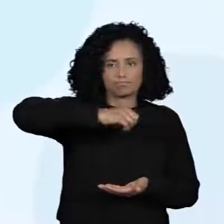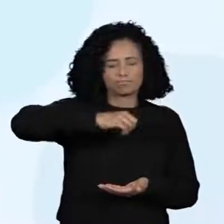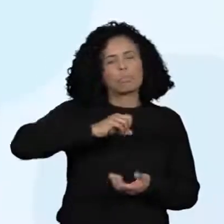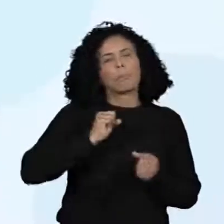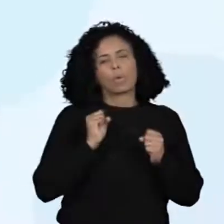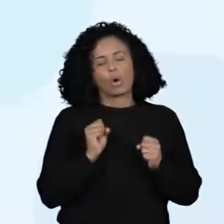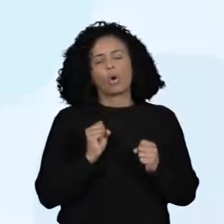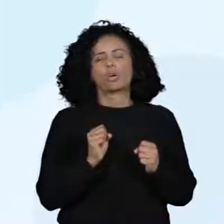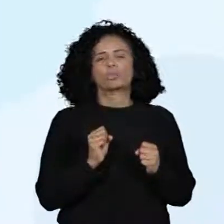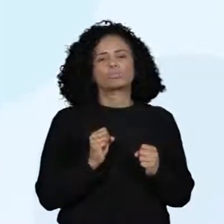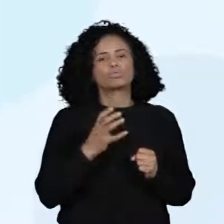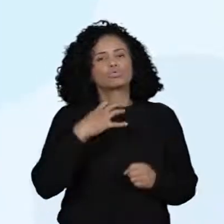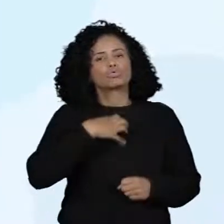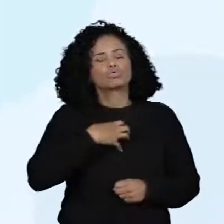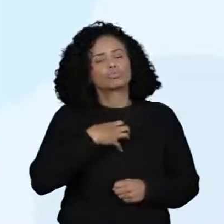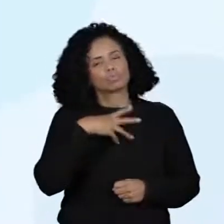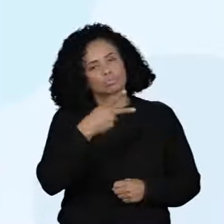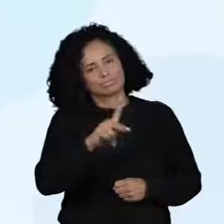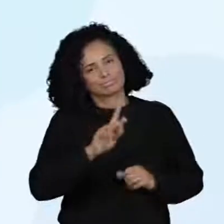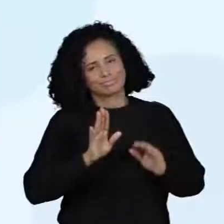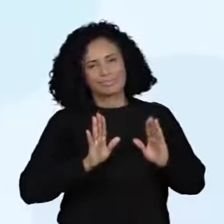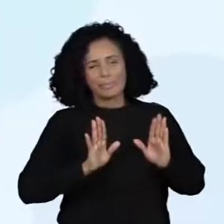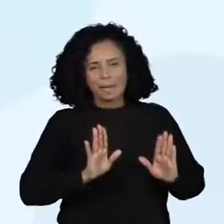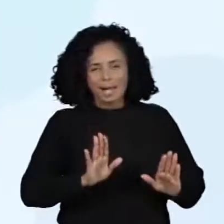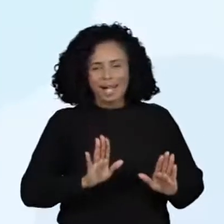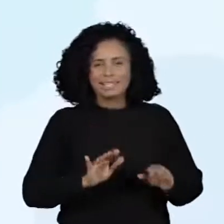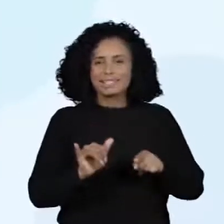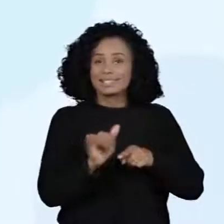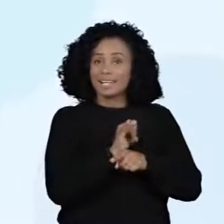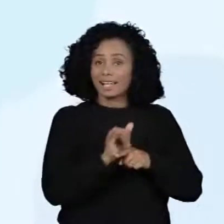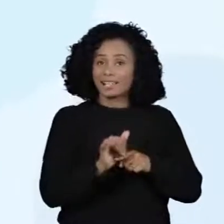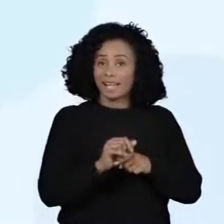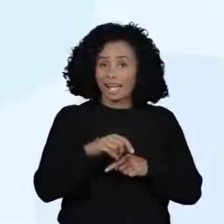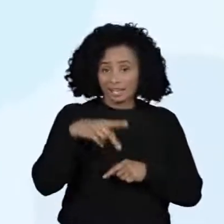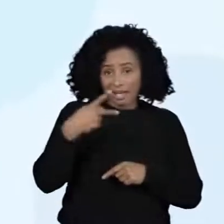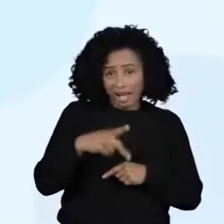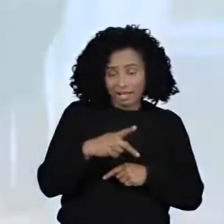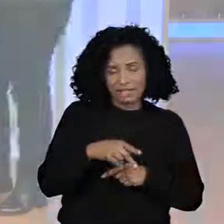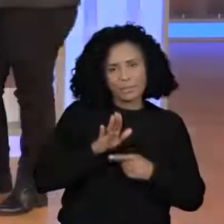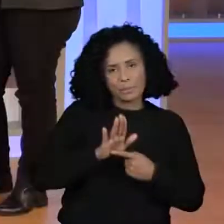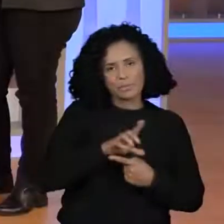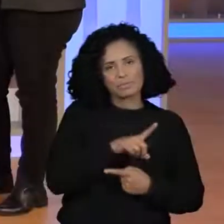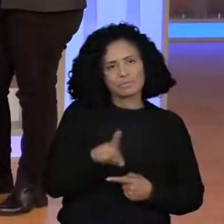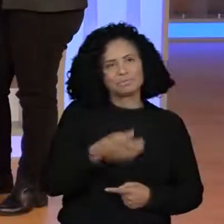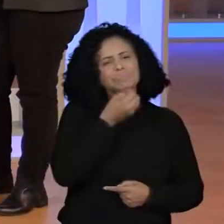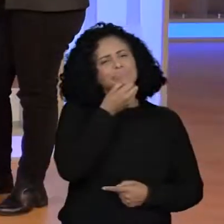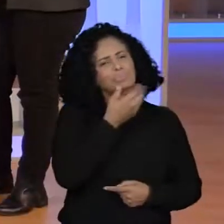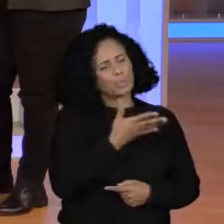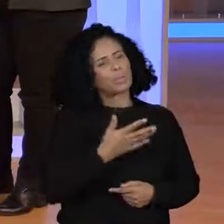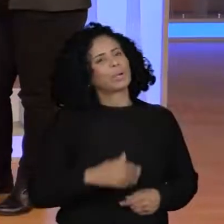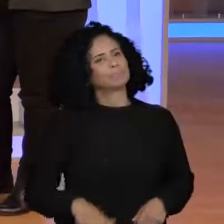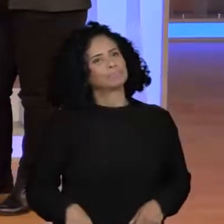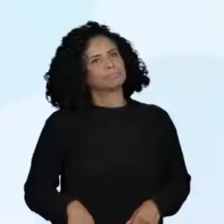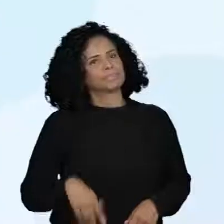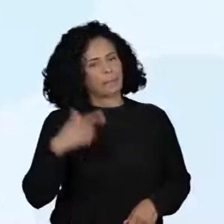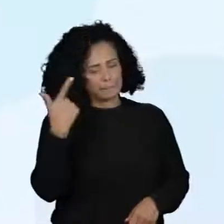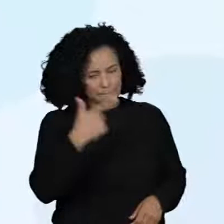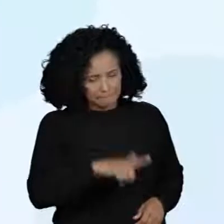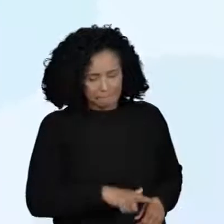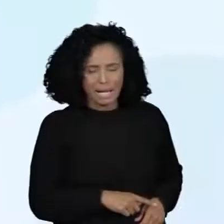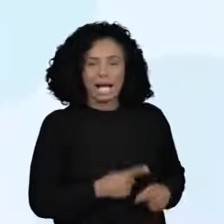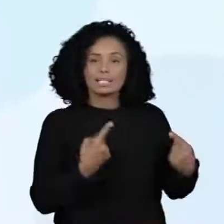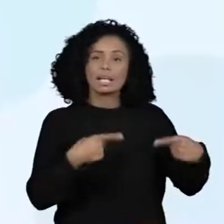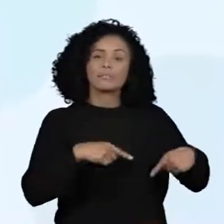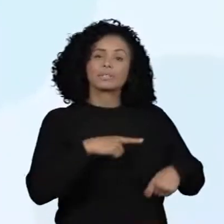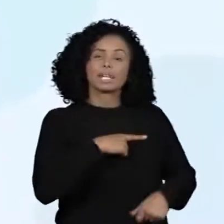tranquilo. Mas essa forma que nós fizemos aqui, essa estratégia, foi uma boa estratégia, não é? Temos aí mais um desafio,